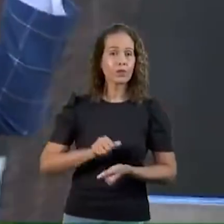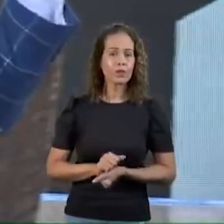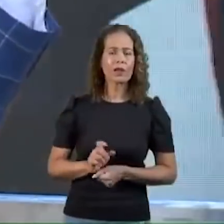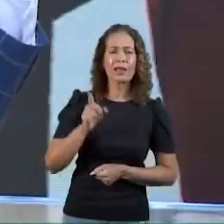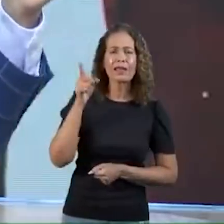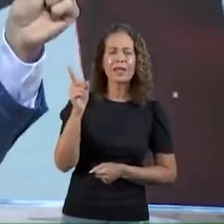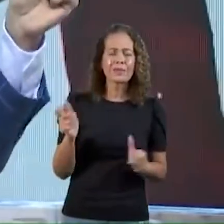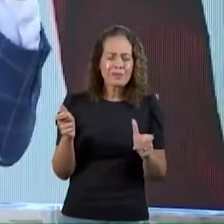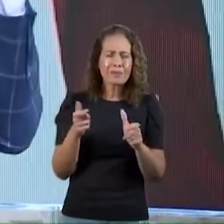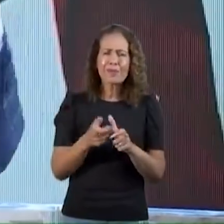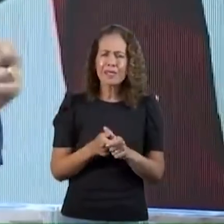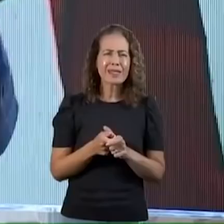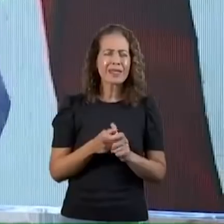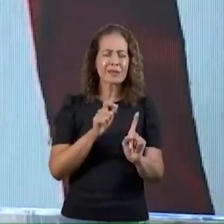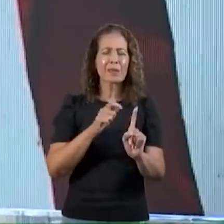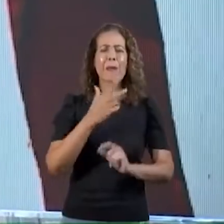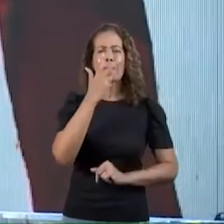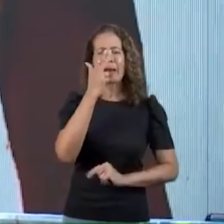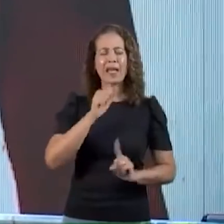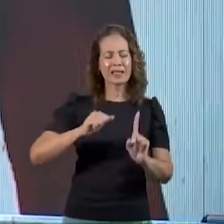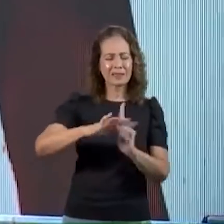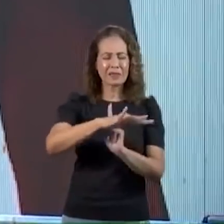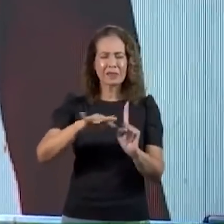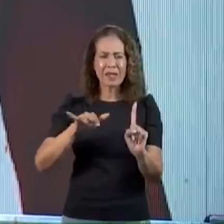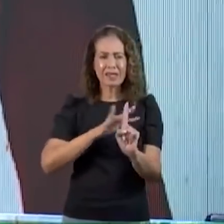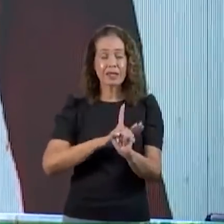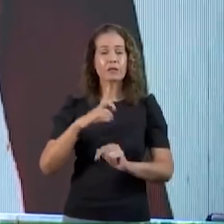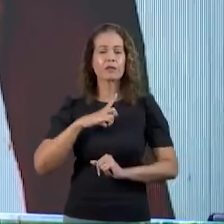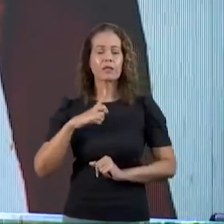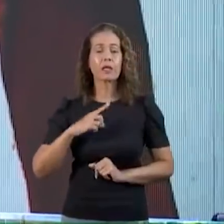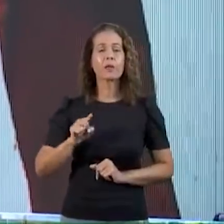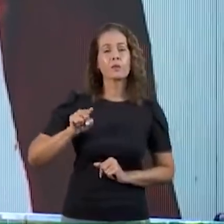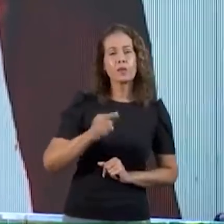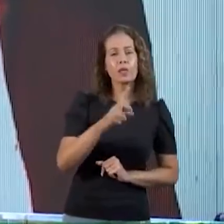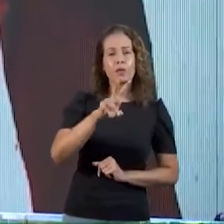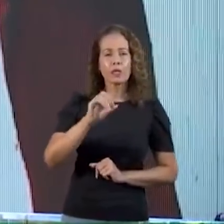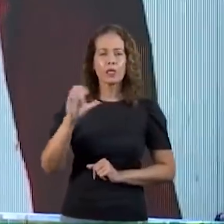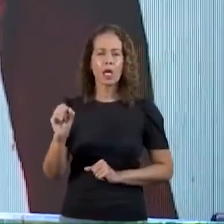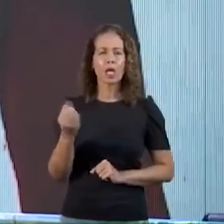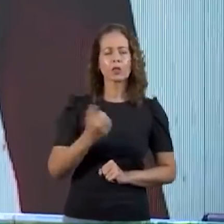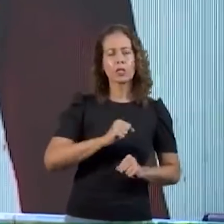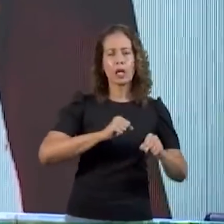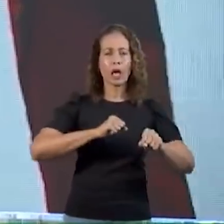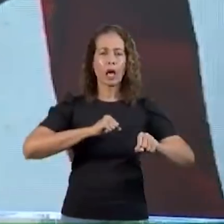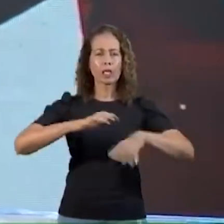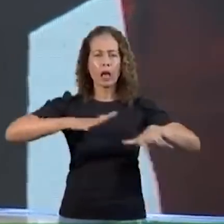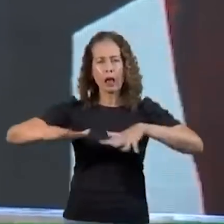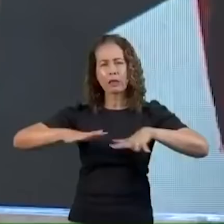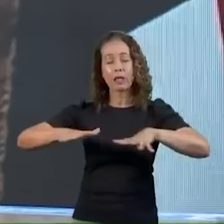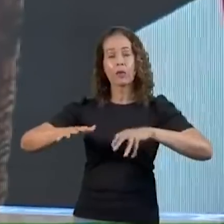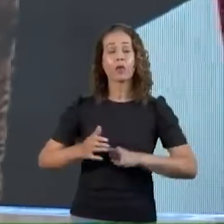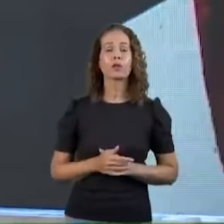ilha pequenininha que tem 1.500 terremotos por ano, tem maremoto, tsunami.